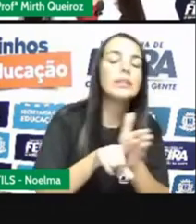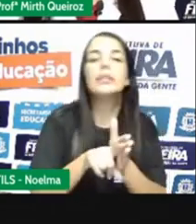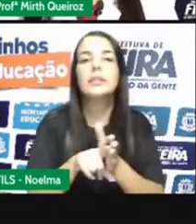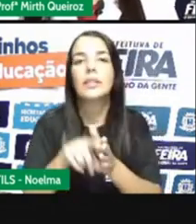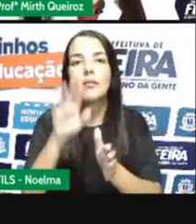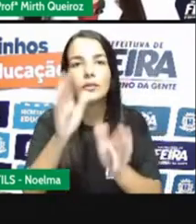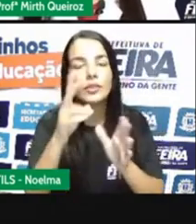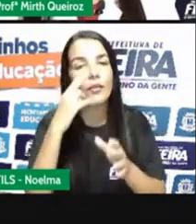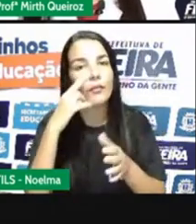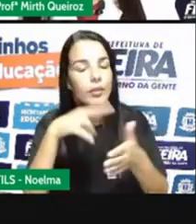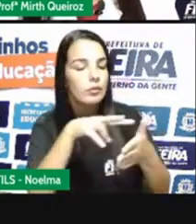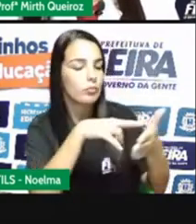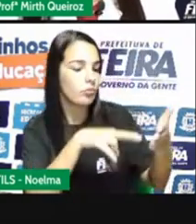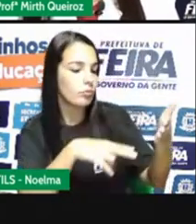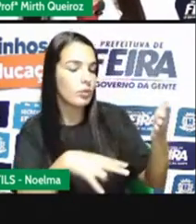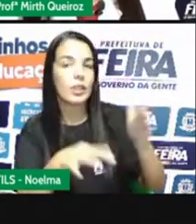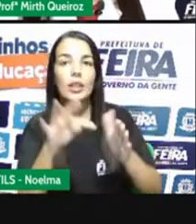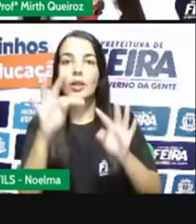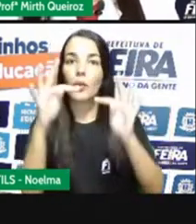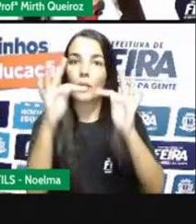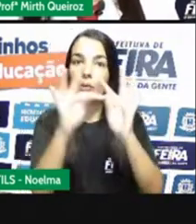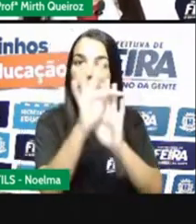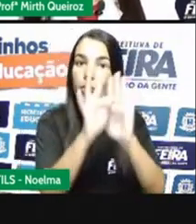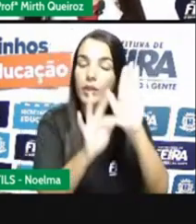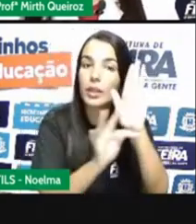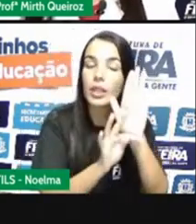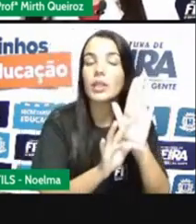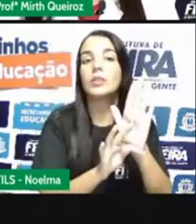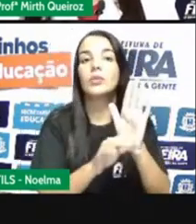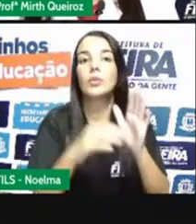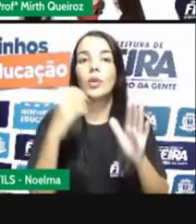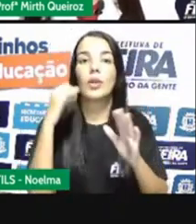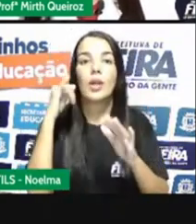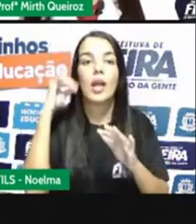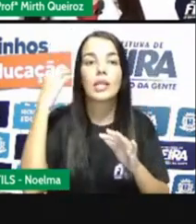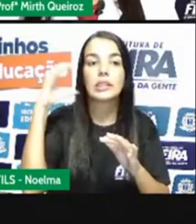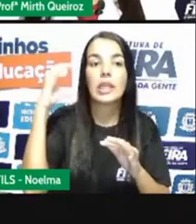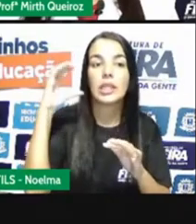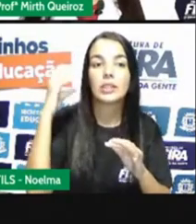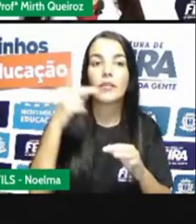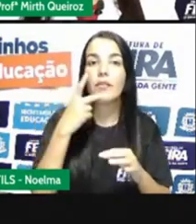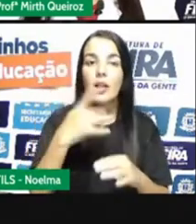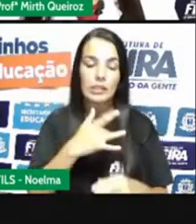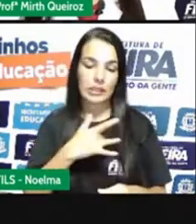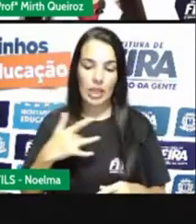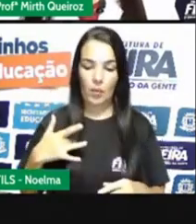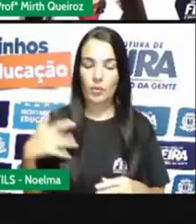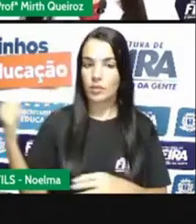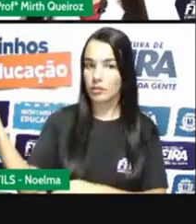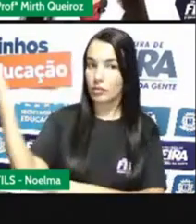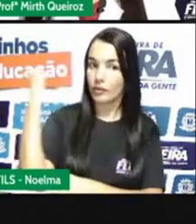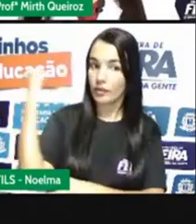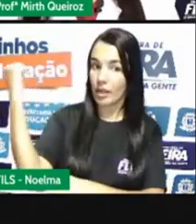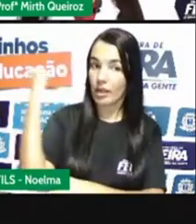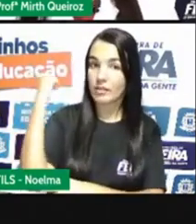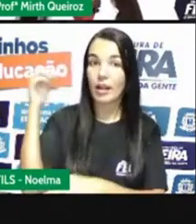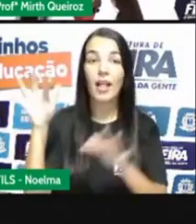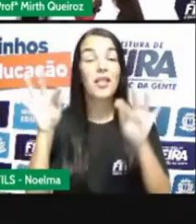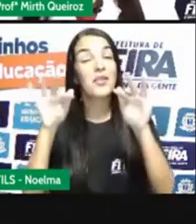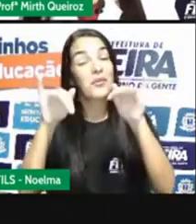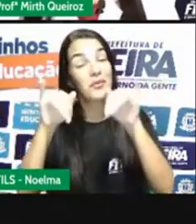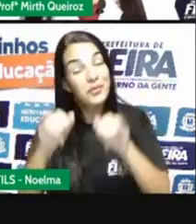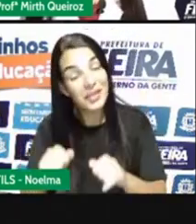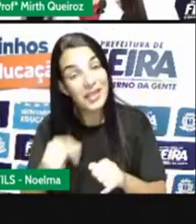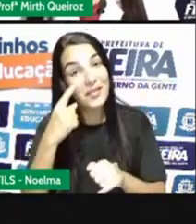para vocês um texto de divulgação científica que falava sobre a saúde, a atividade física e no